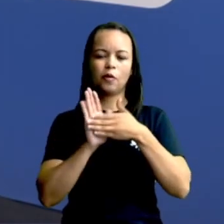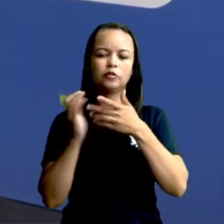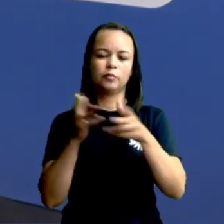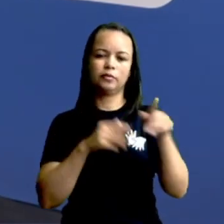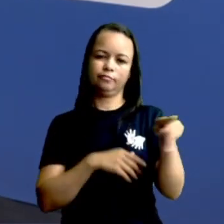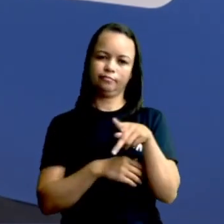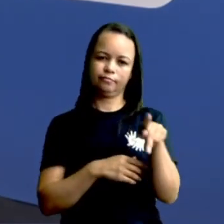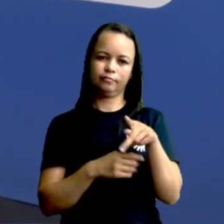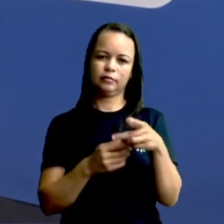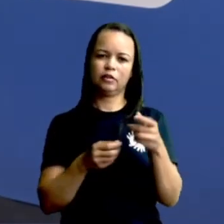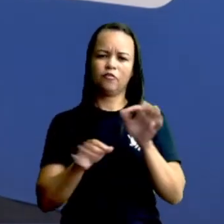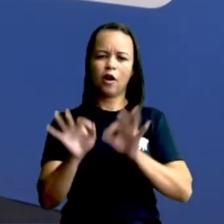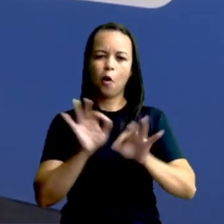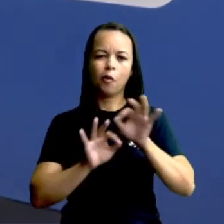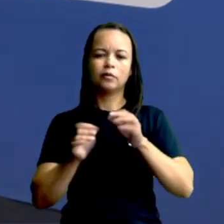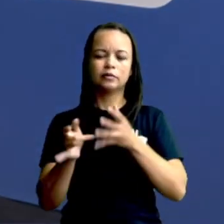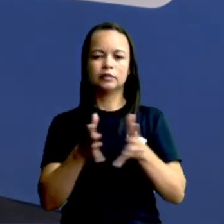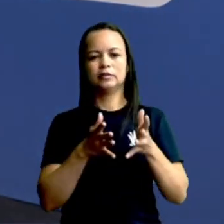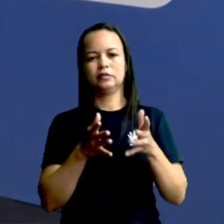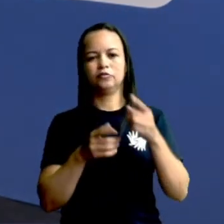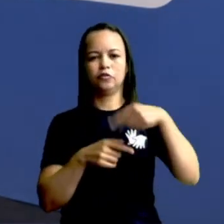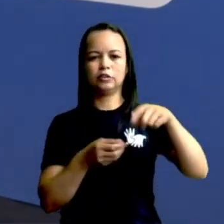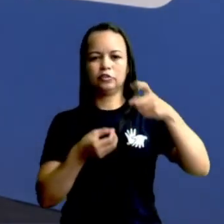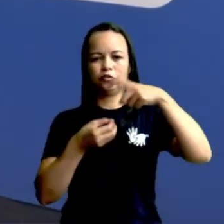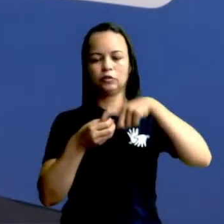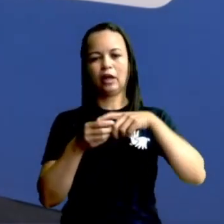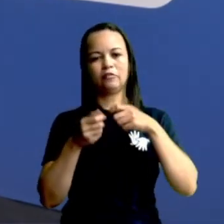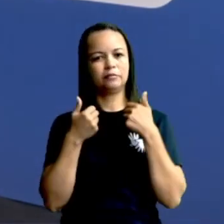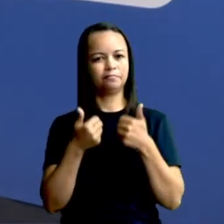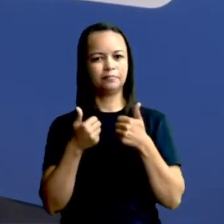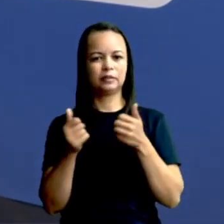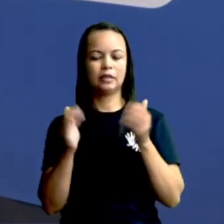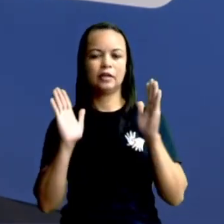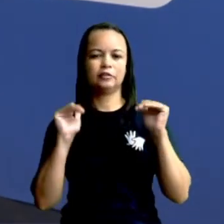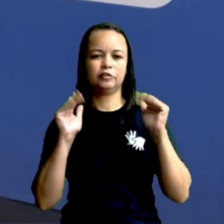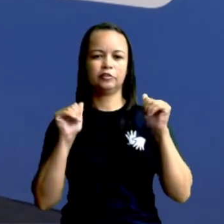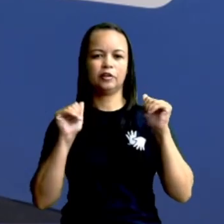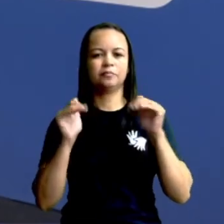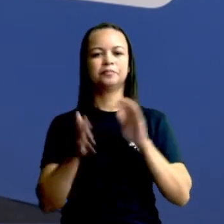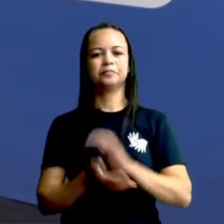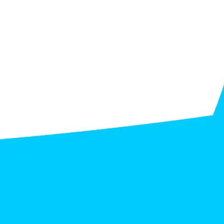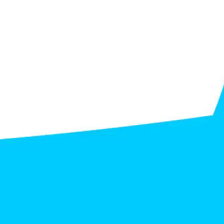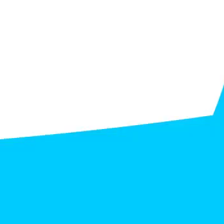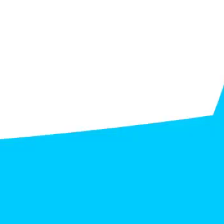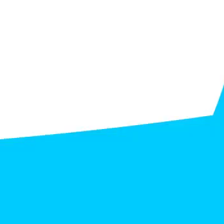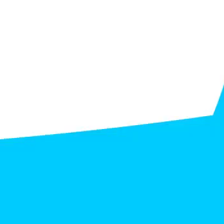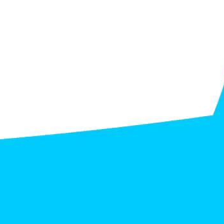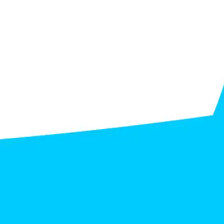direitinho, que quando você voltar à aula, você vai estar afiadíssimo, tá bom? Tchau, até a próxima aula.